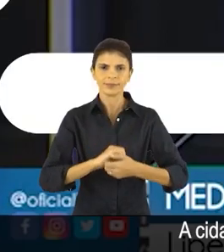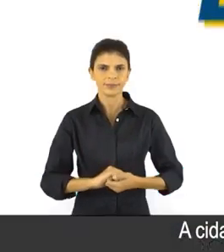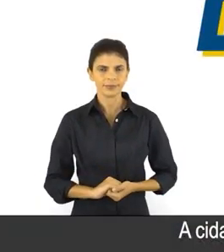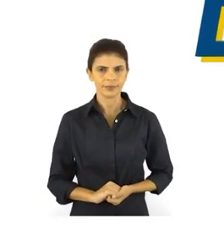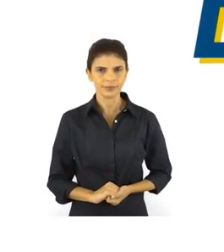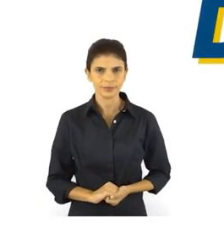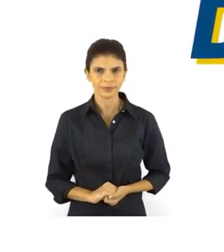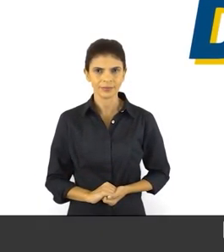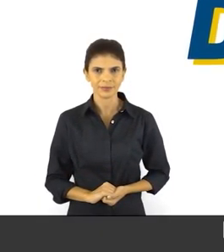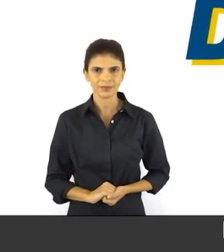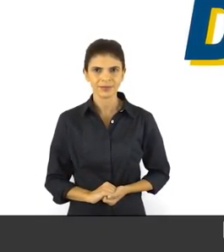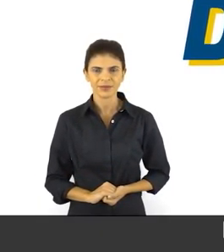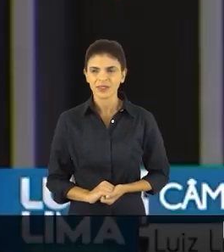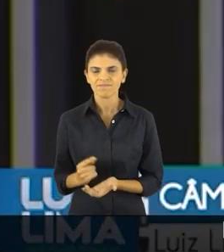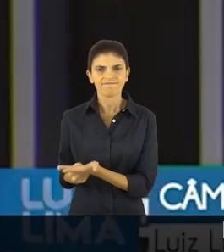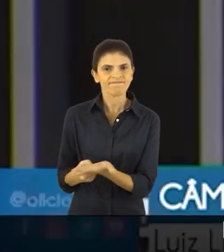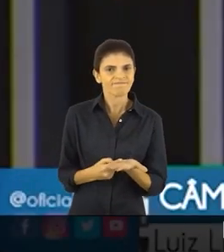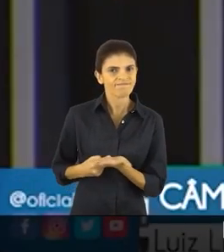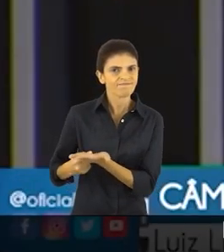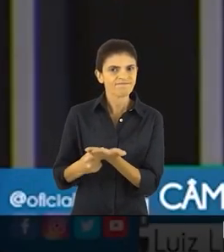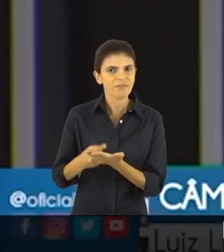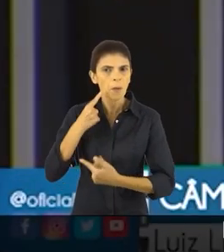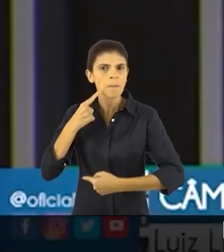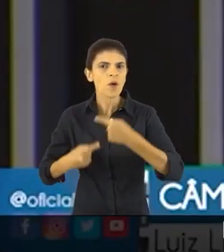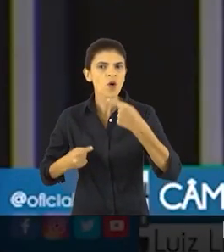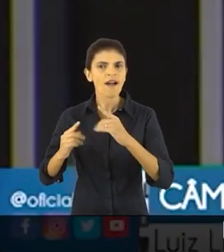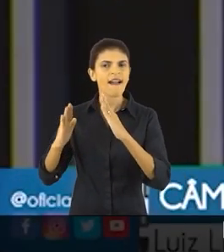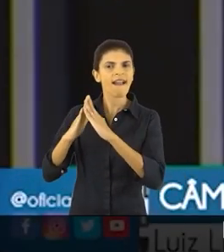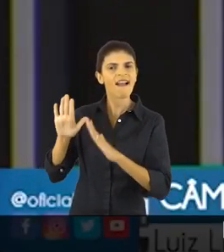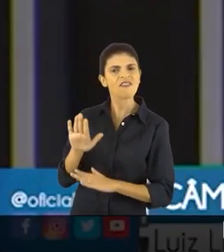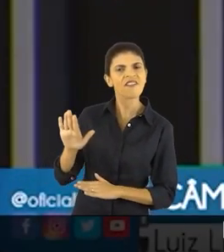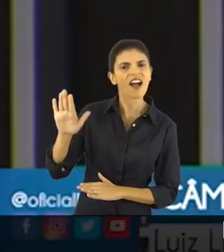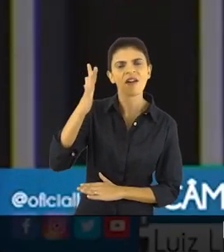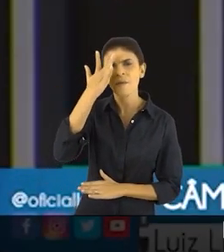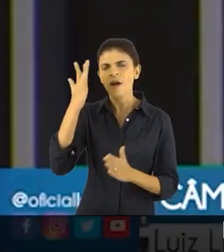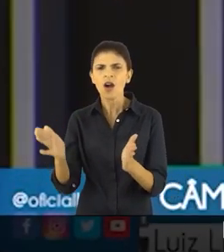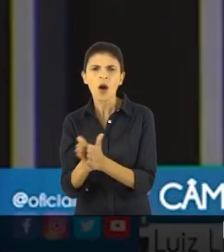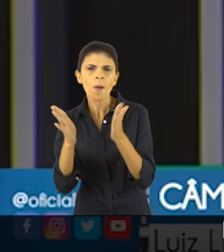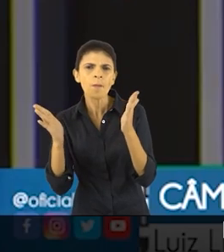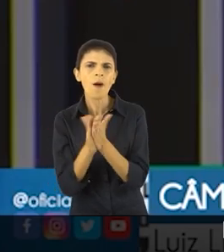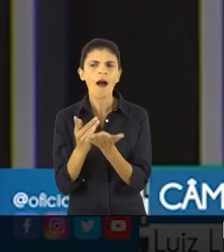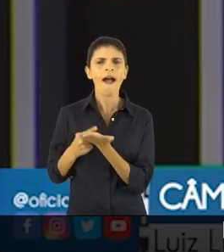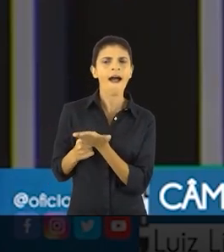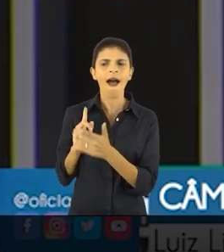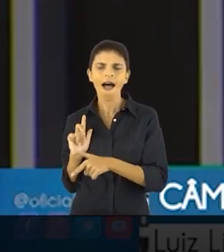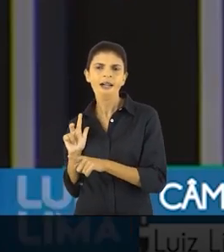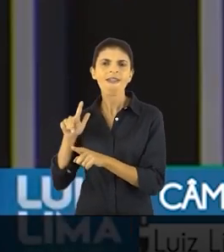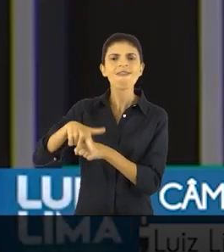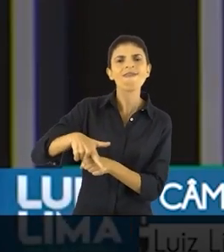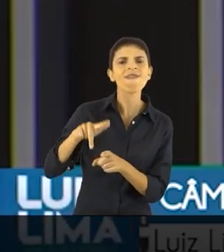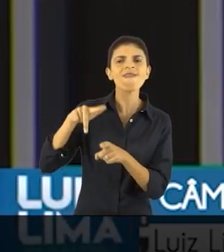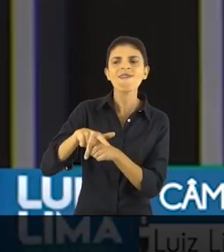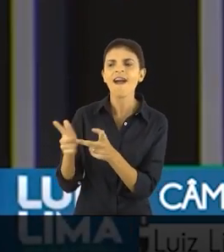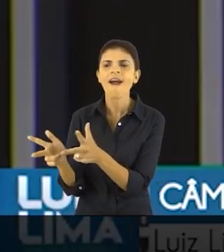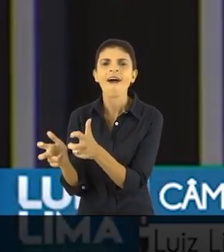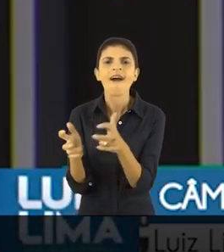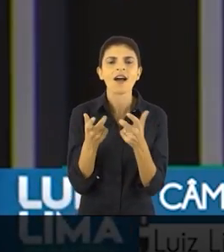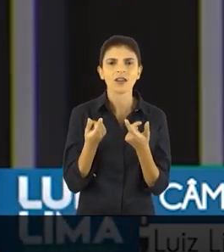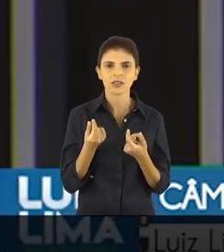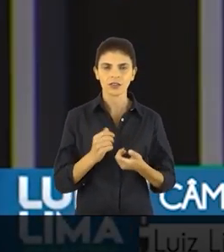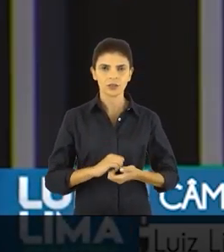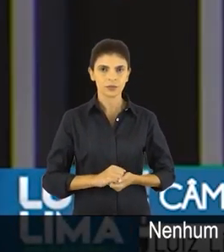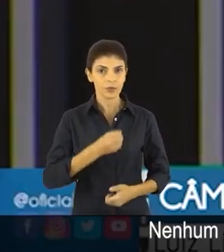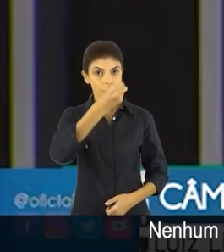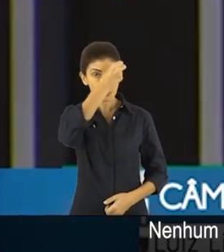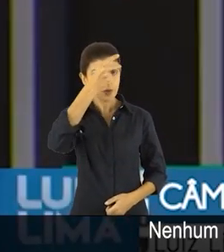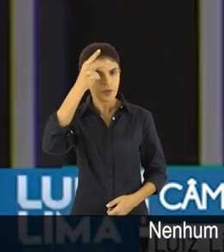sua história. É essa corja política que usa da favela e dos menos favorecidos um trampolim para se perpetuar no